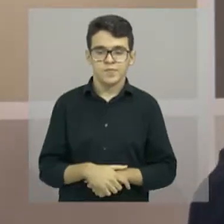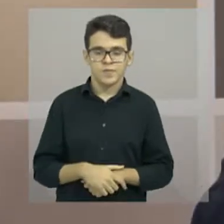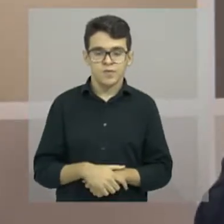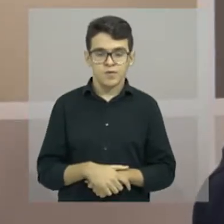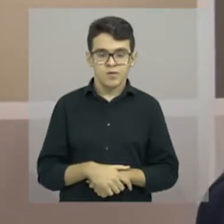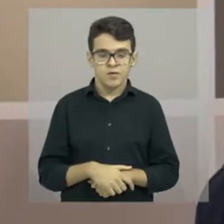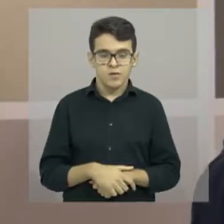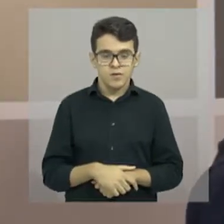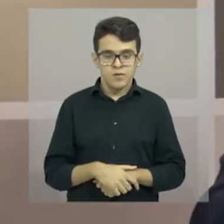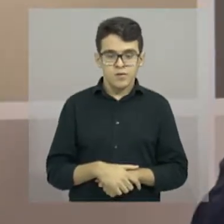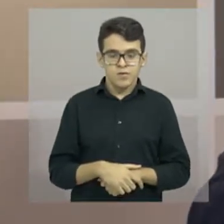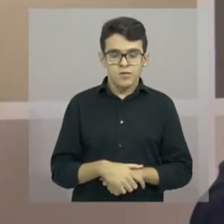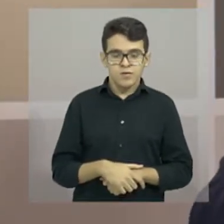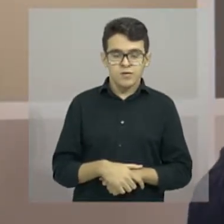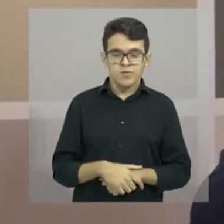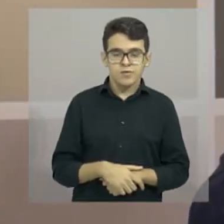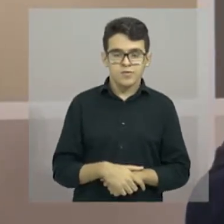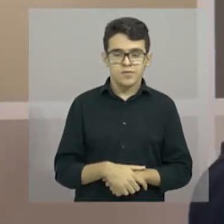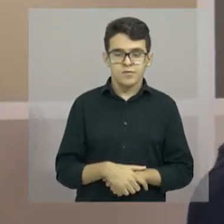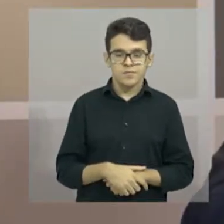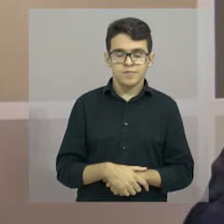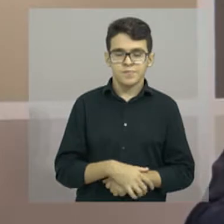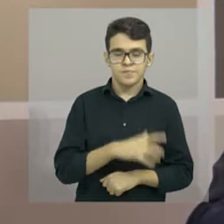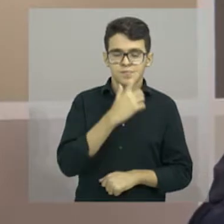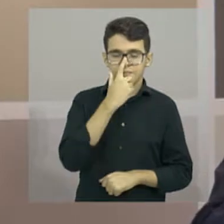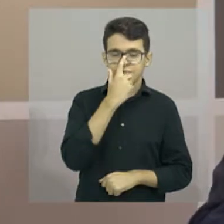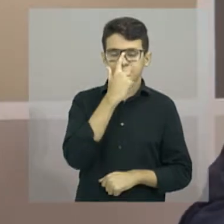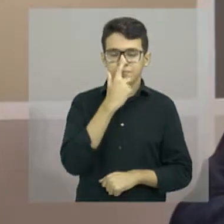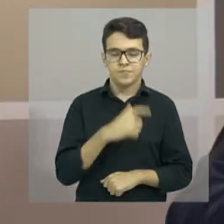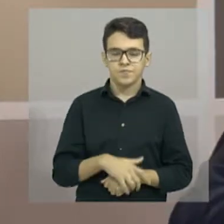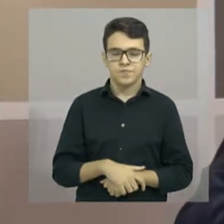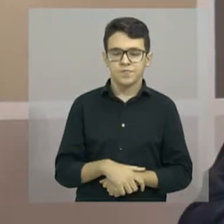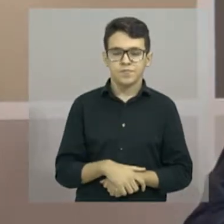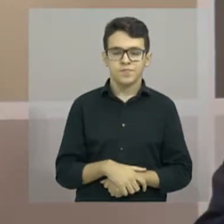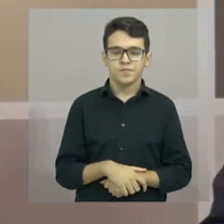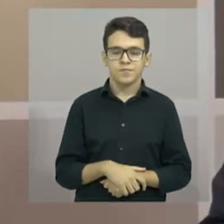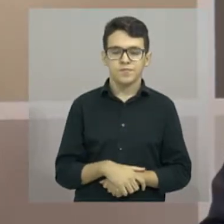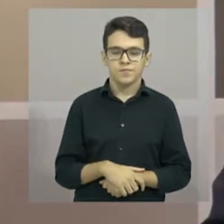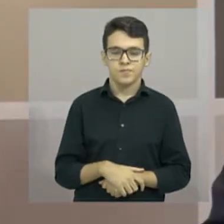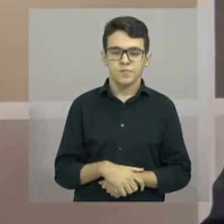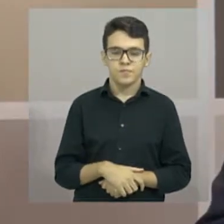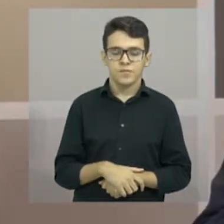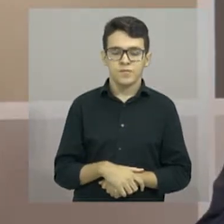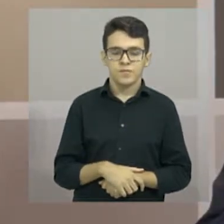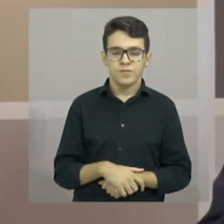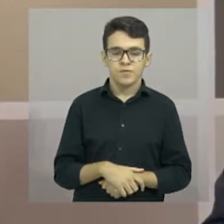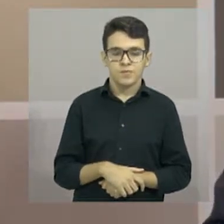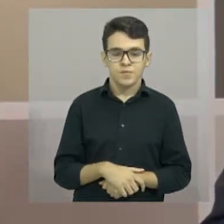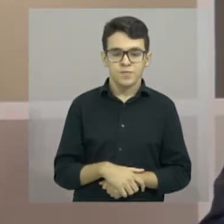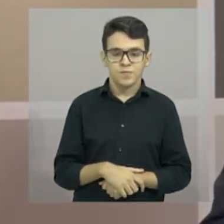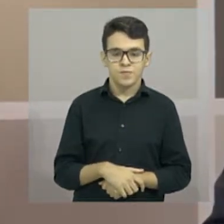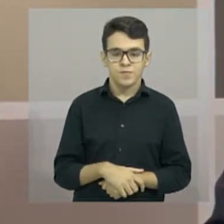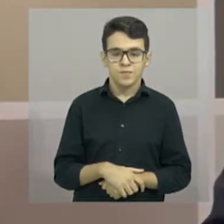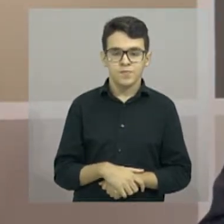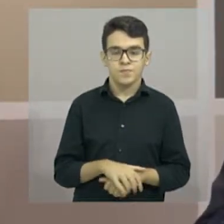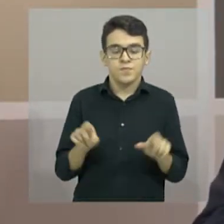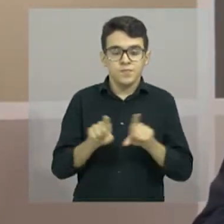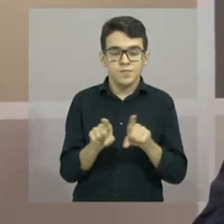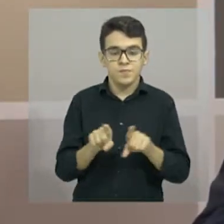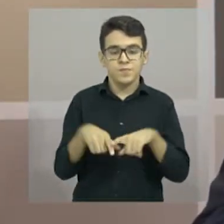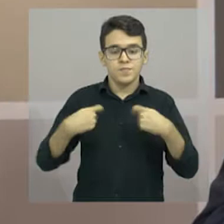cuidado especial e específico, profissional, só ele sabe resolver aquilo. E principalmente que ele tem que fazer um